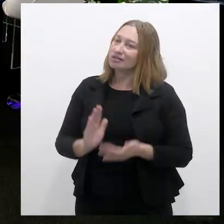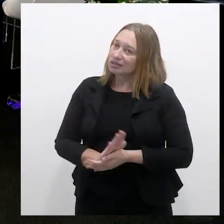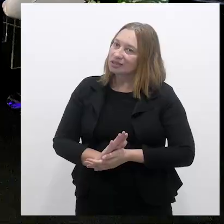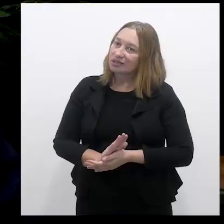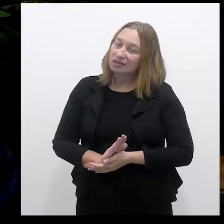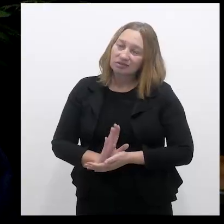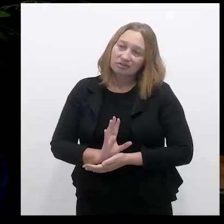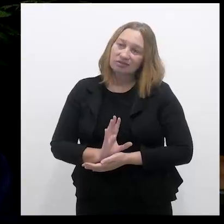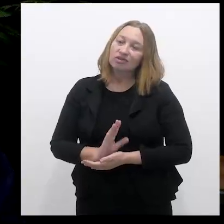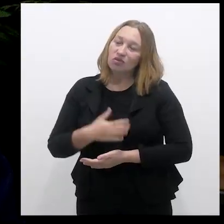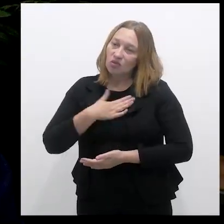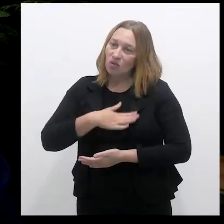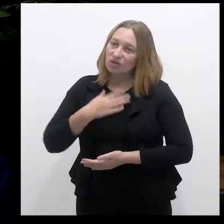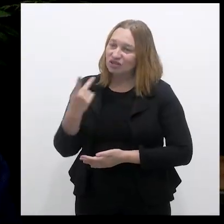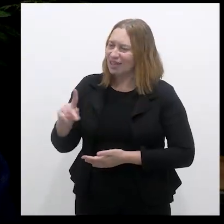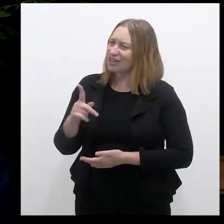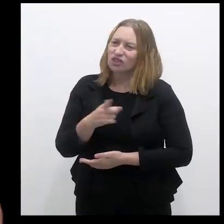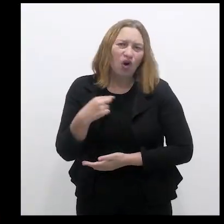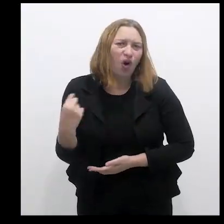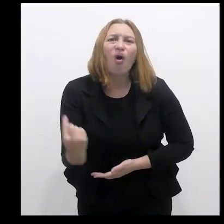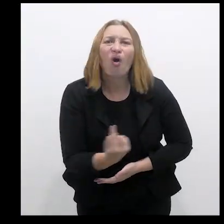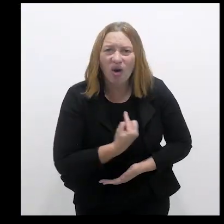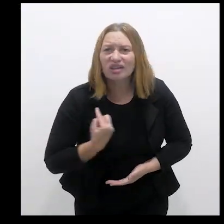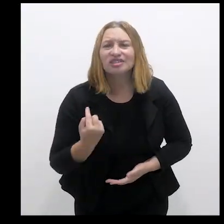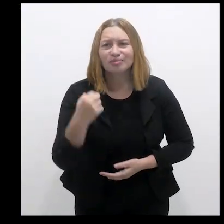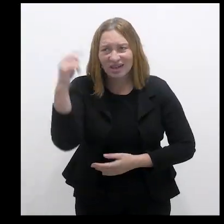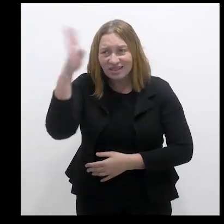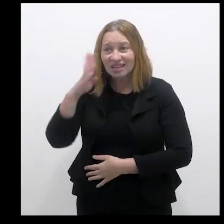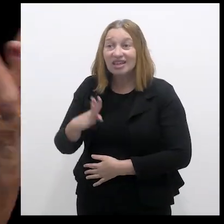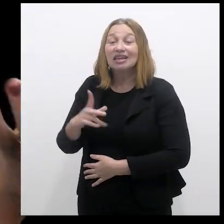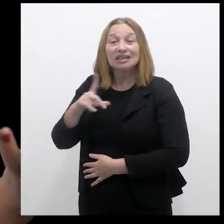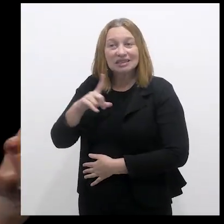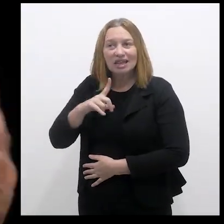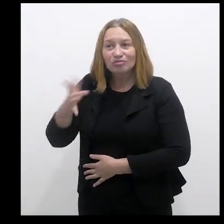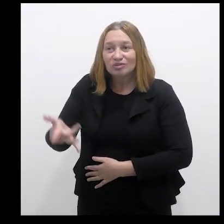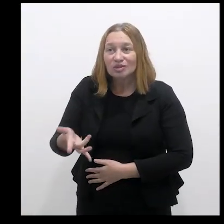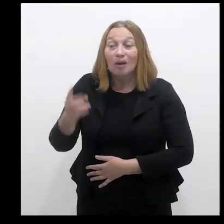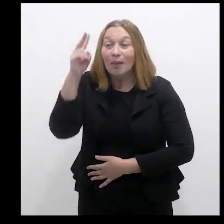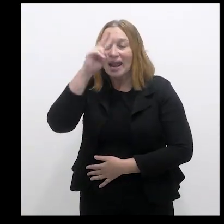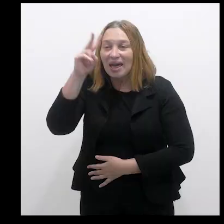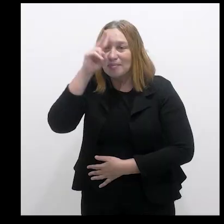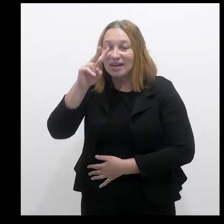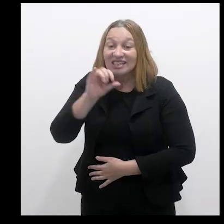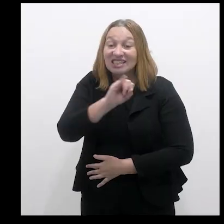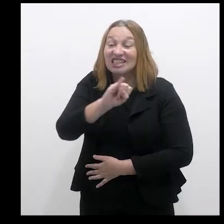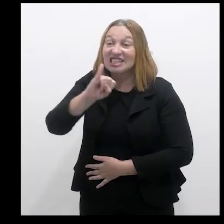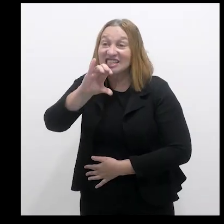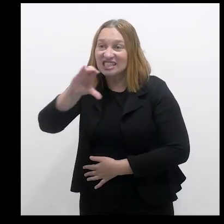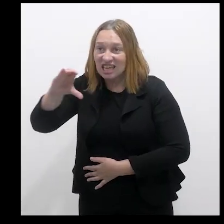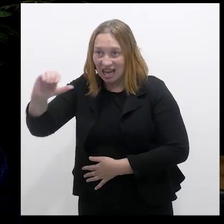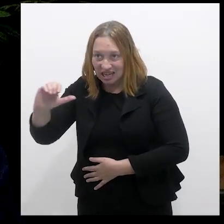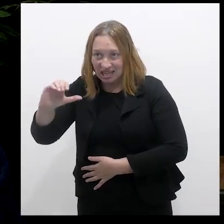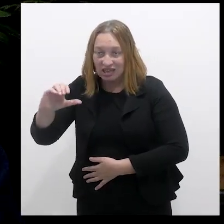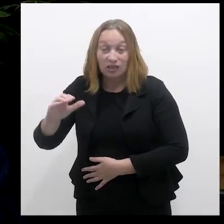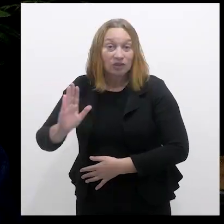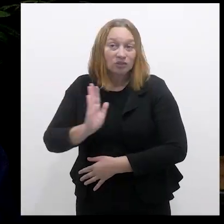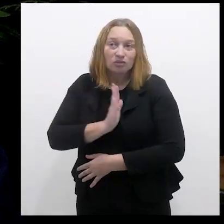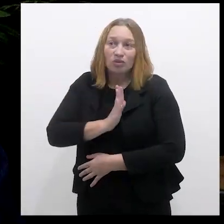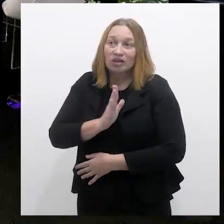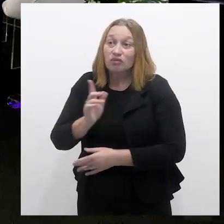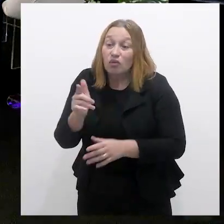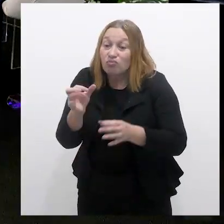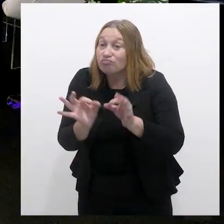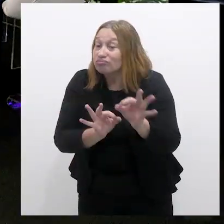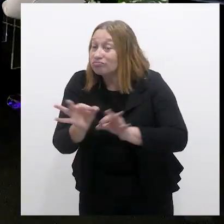maravilhoso. Mora aqui absolutamente no meu coração. Acho que de todos nós brasileiros, temos o Isaac assim no coração como um maestro. Exato. Que,